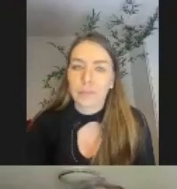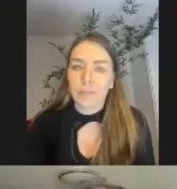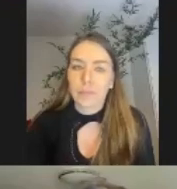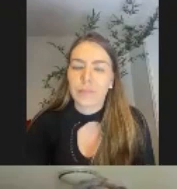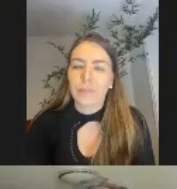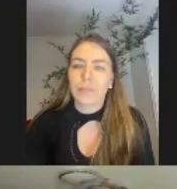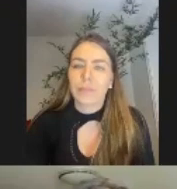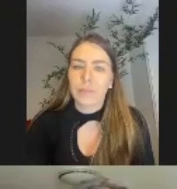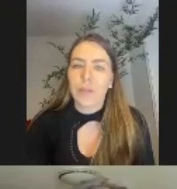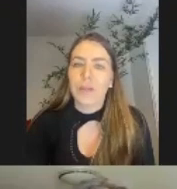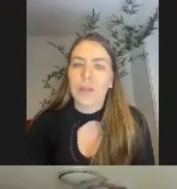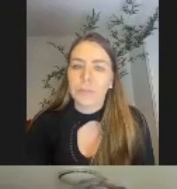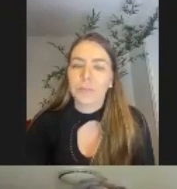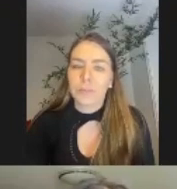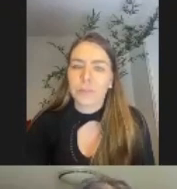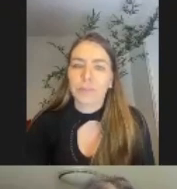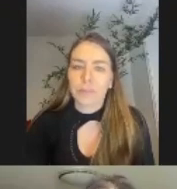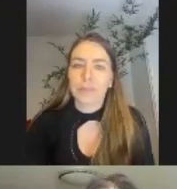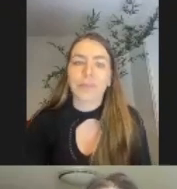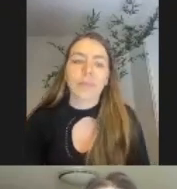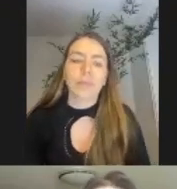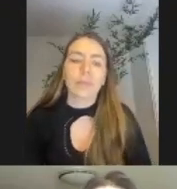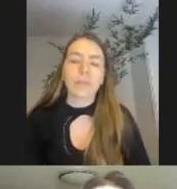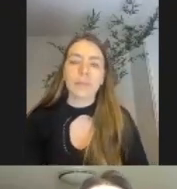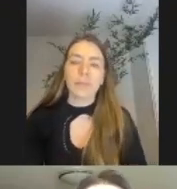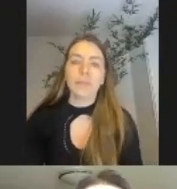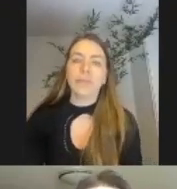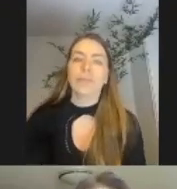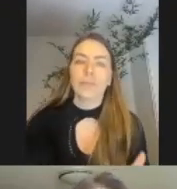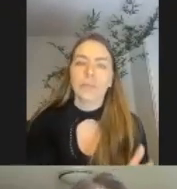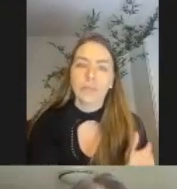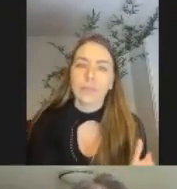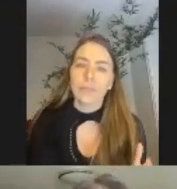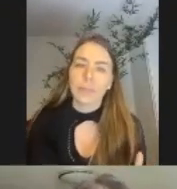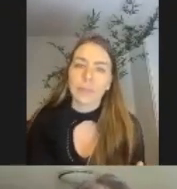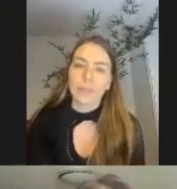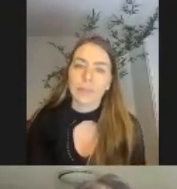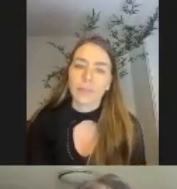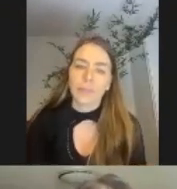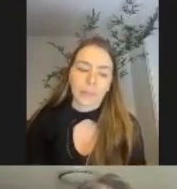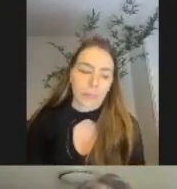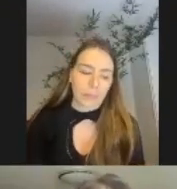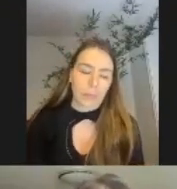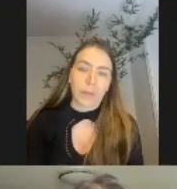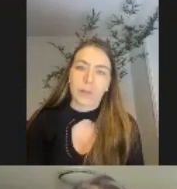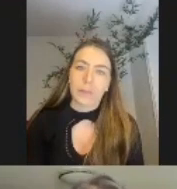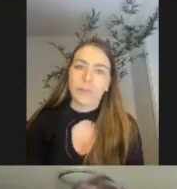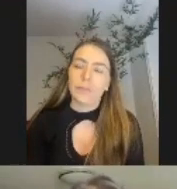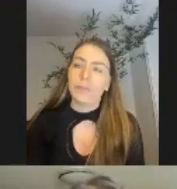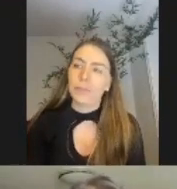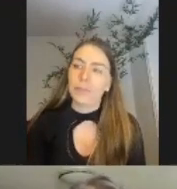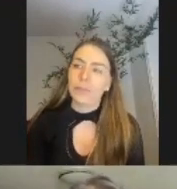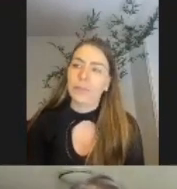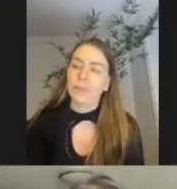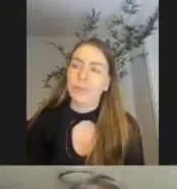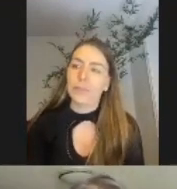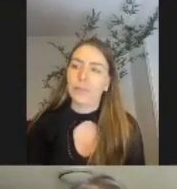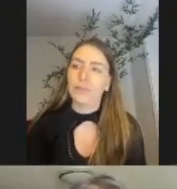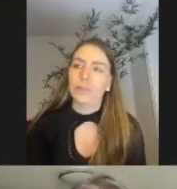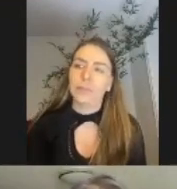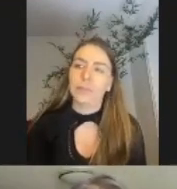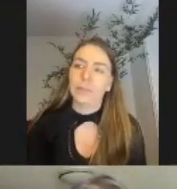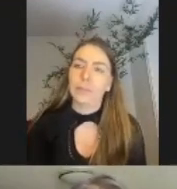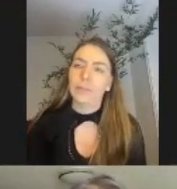né, Déia? Gente, eu tenho comentado um pouco isso com você. Muitos casais trabalhando em home office, os dois dentro